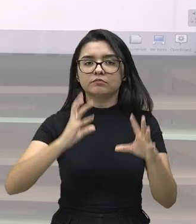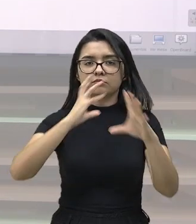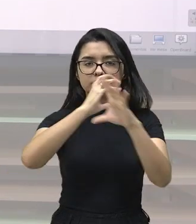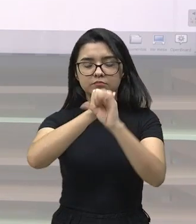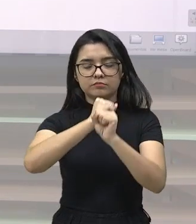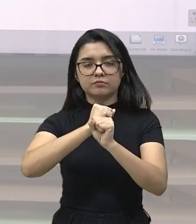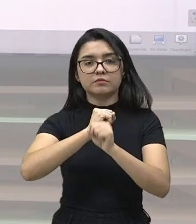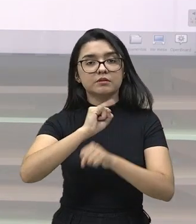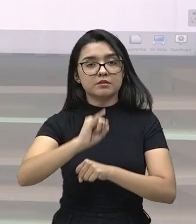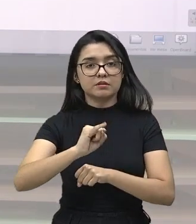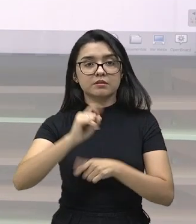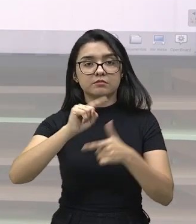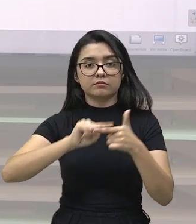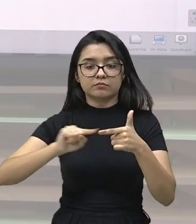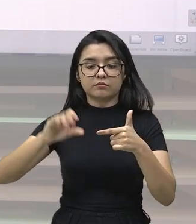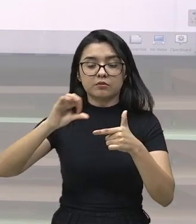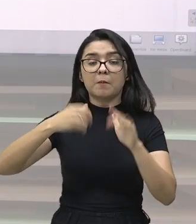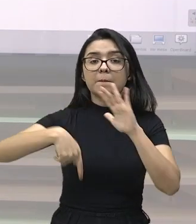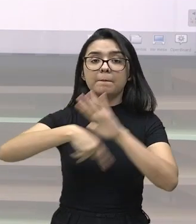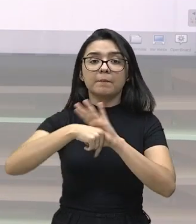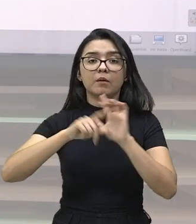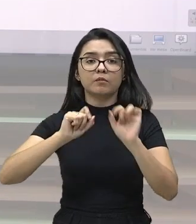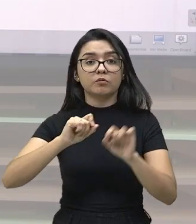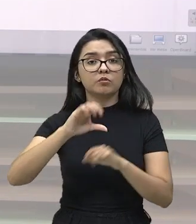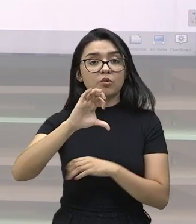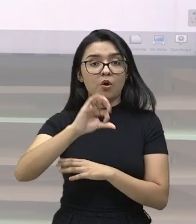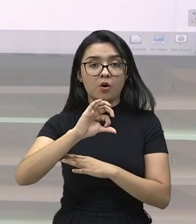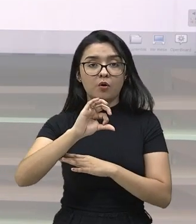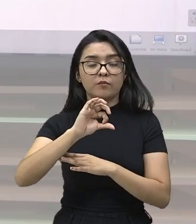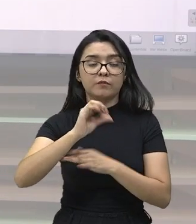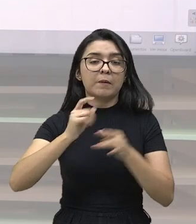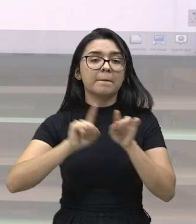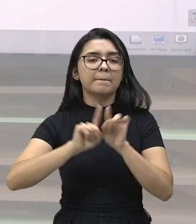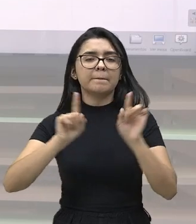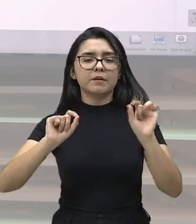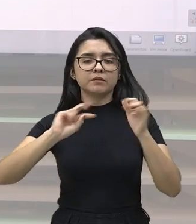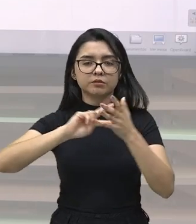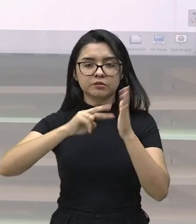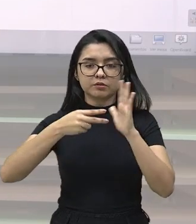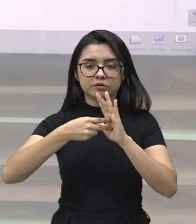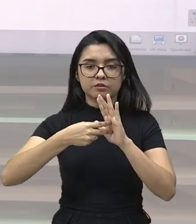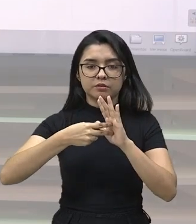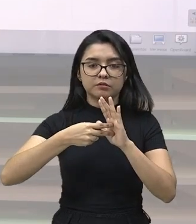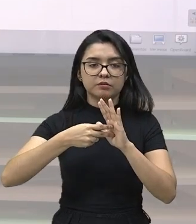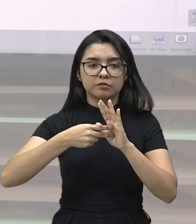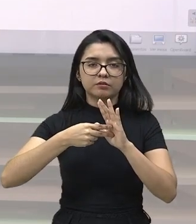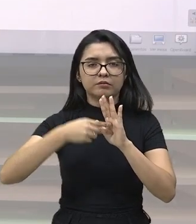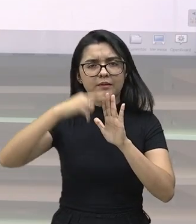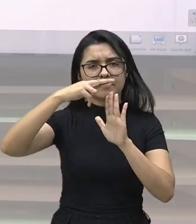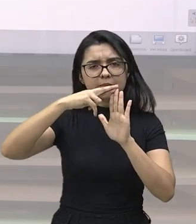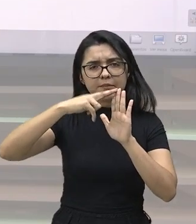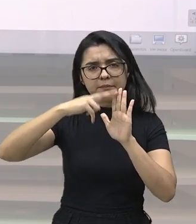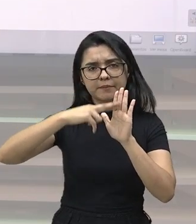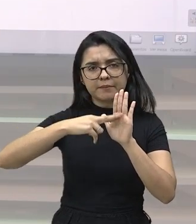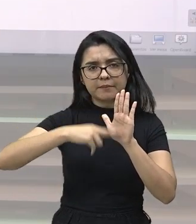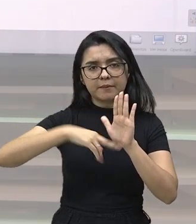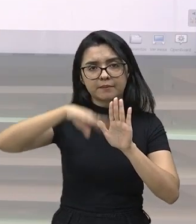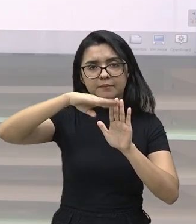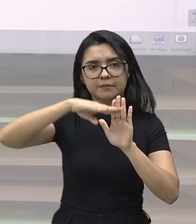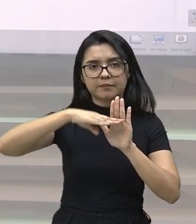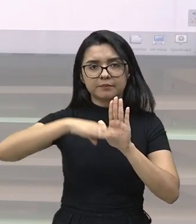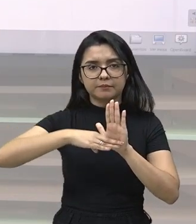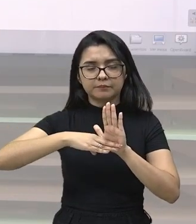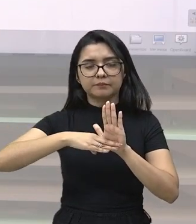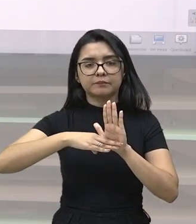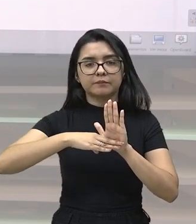seus algarismos for propriamente o 9. Mas aí, esses critérios que a gente viu da